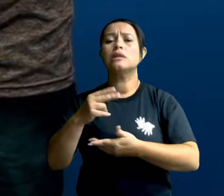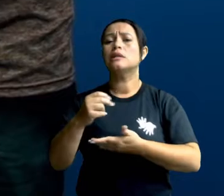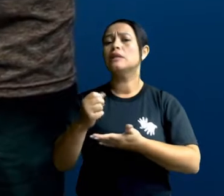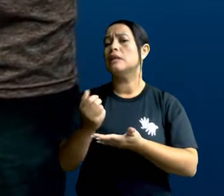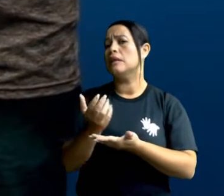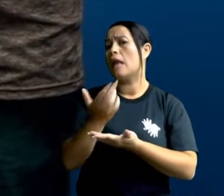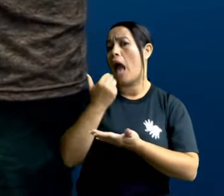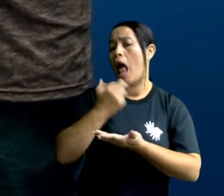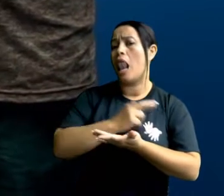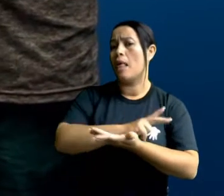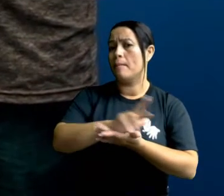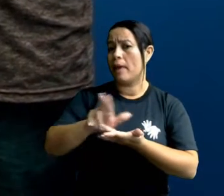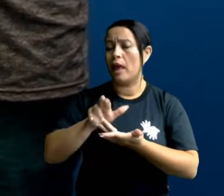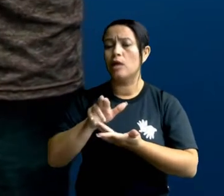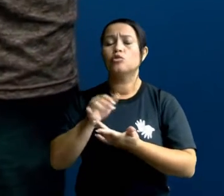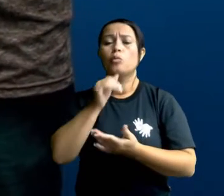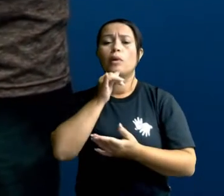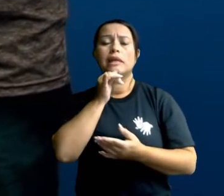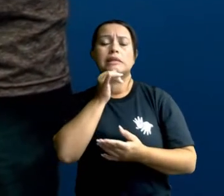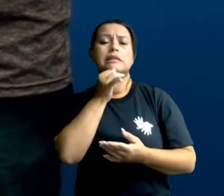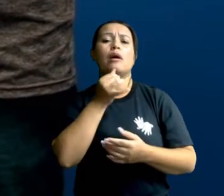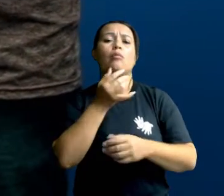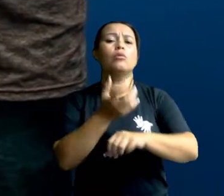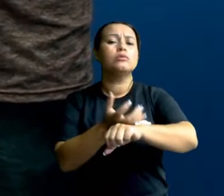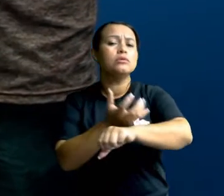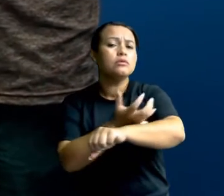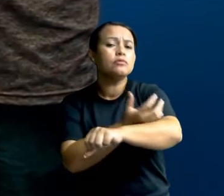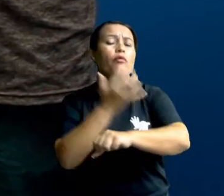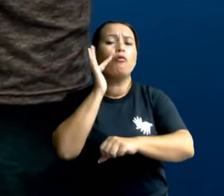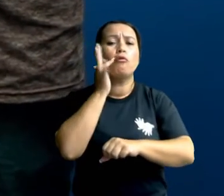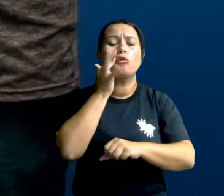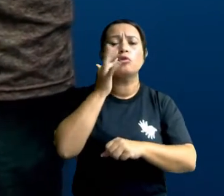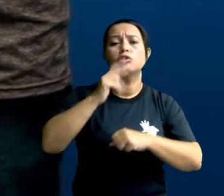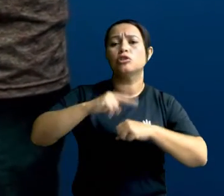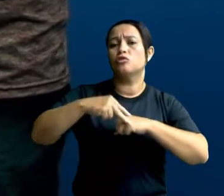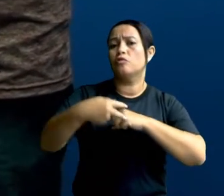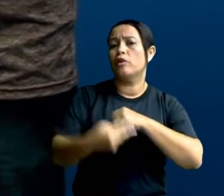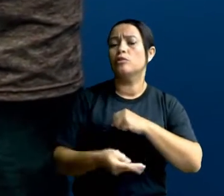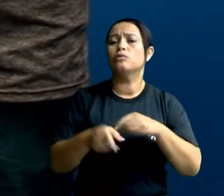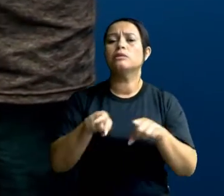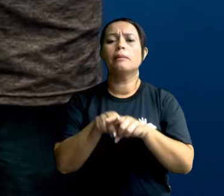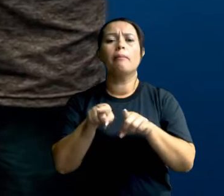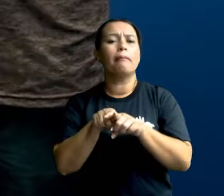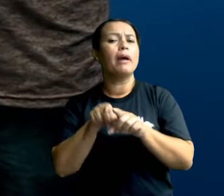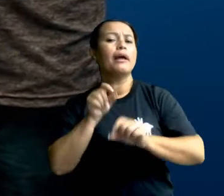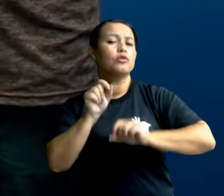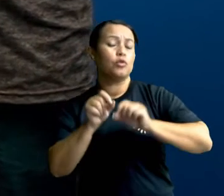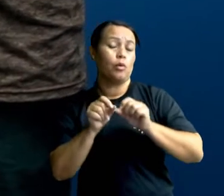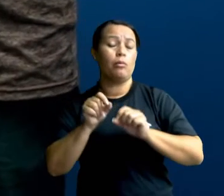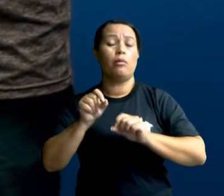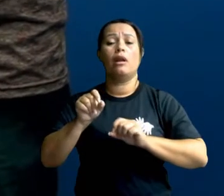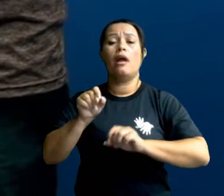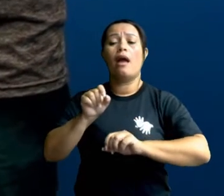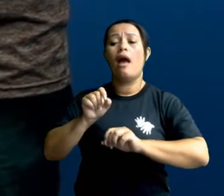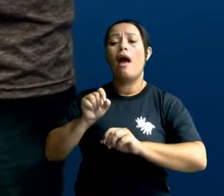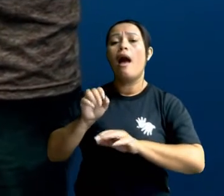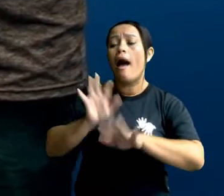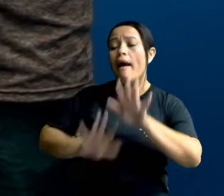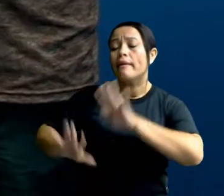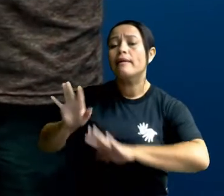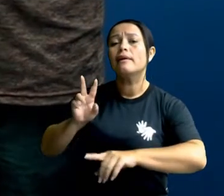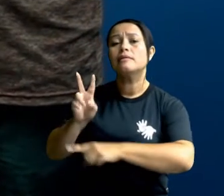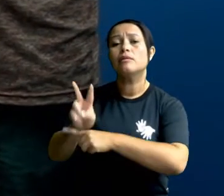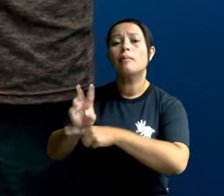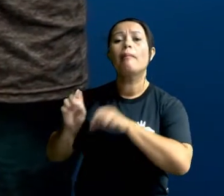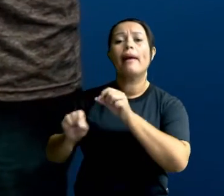de alimentos, né? Então, o cultivo de hortaliças, de frutas, de legumes, a criação de gado.